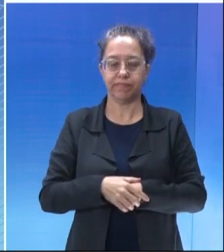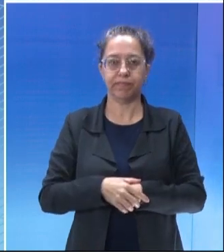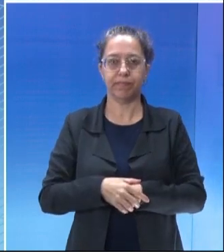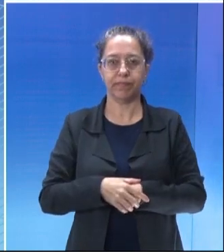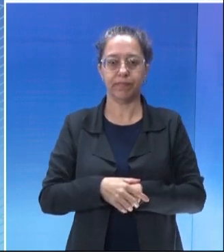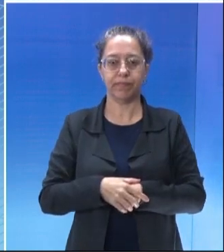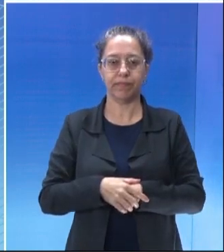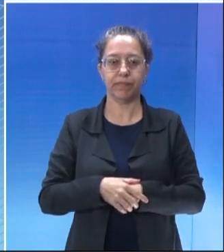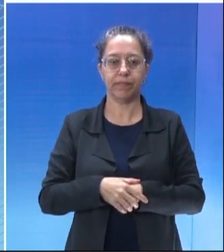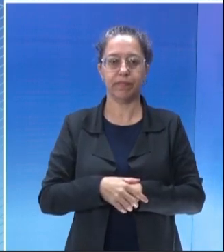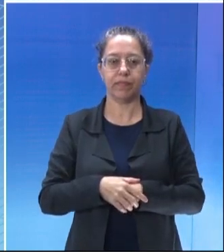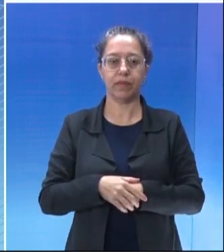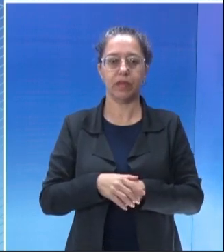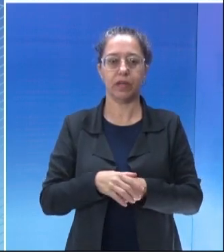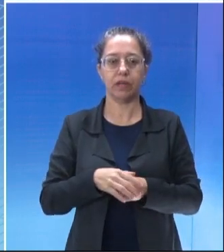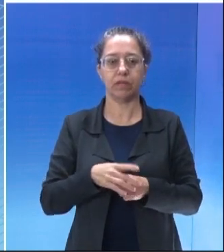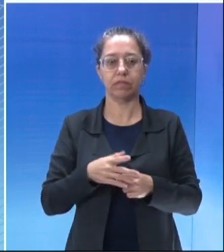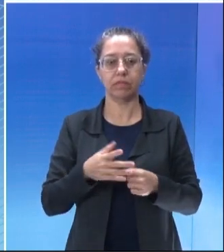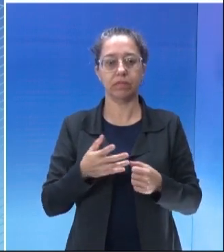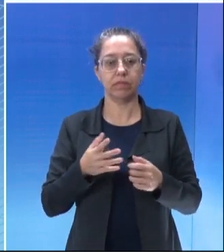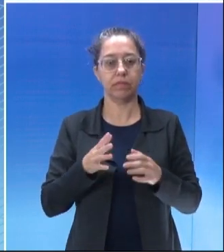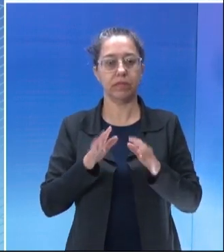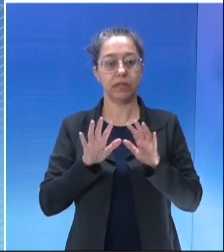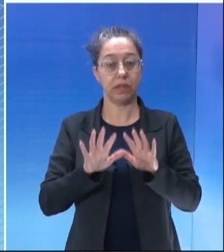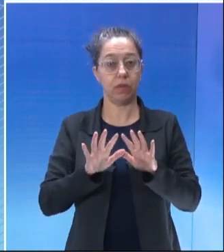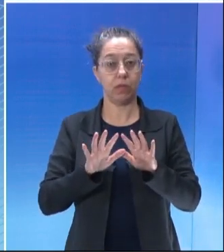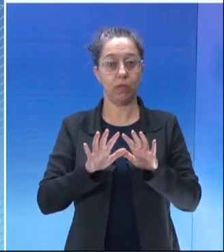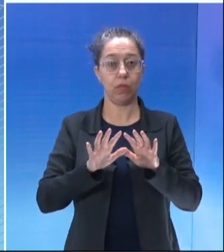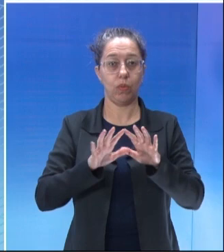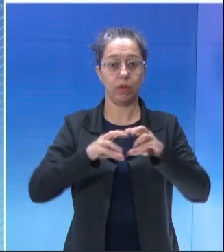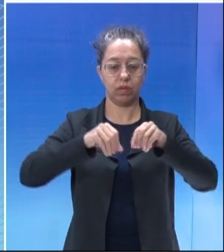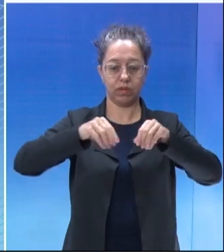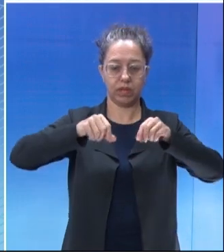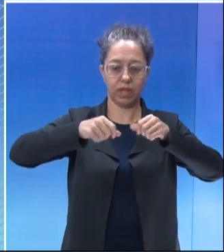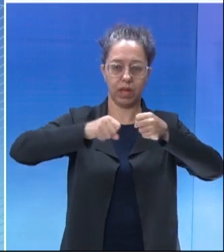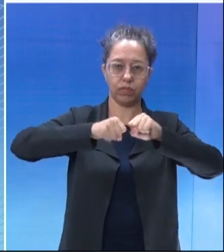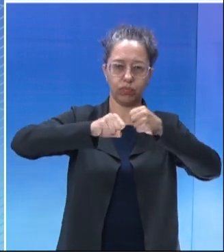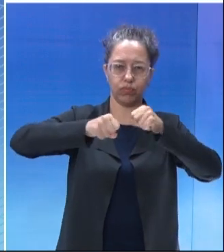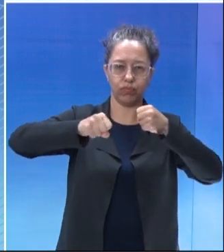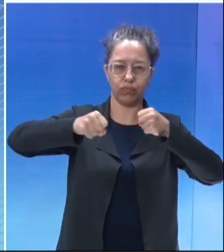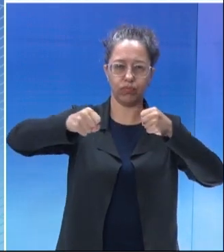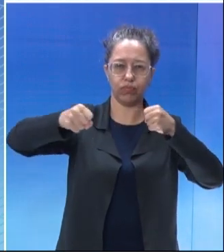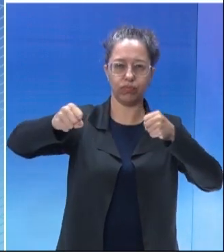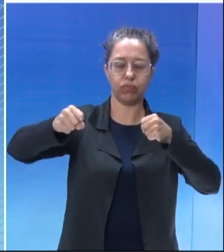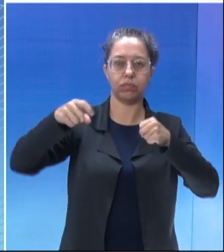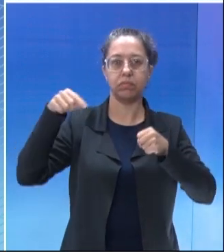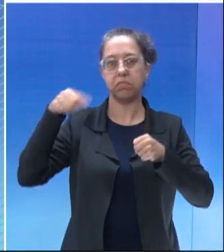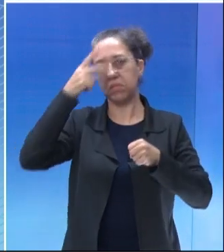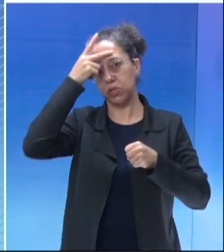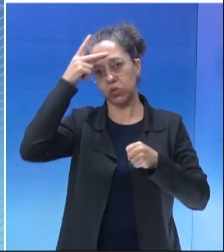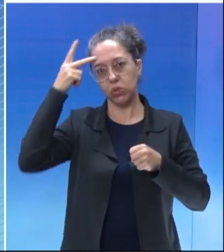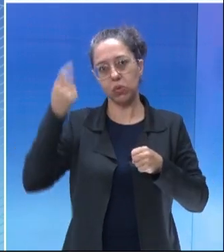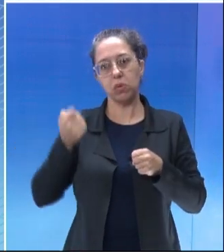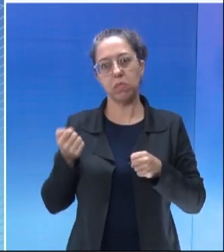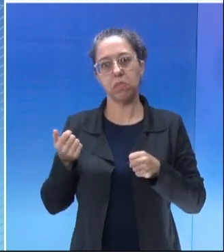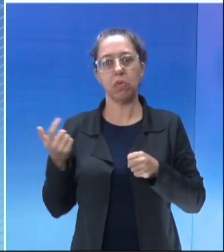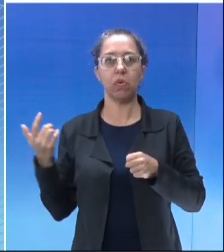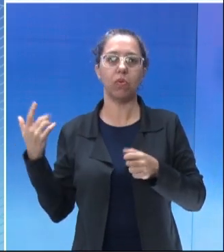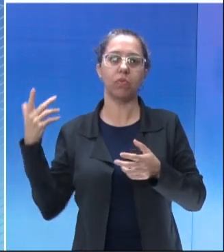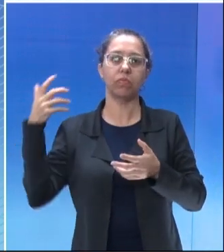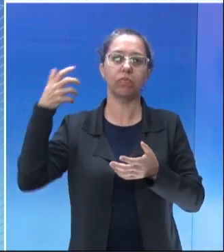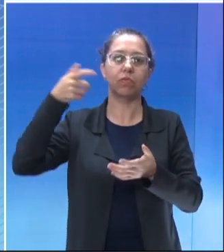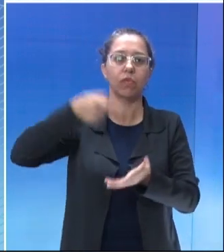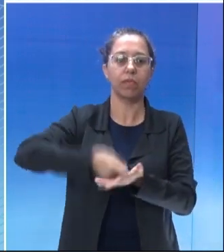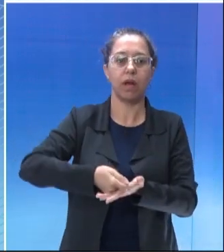exatamente isso, a concentração fundiária. Grandes propriedades para pouca gente que tinha dinheiro. Então, a